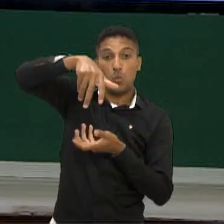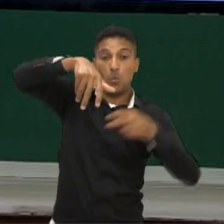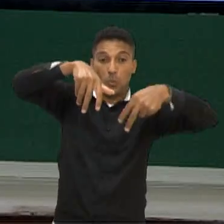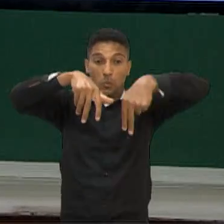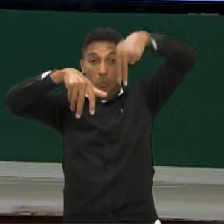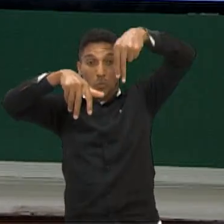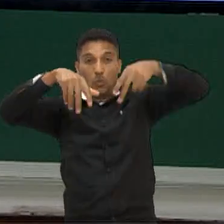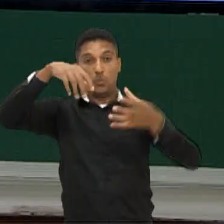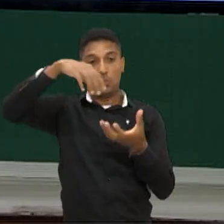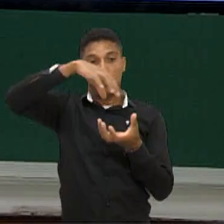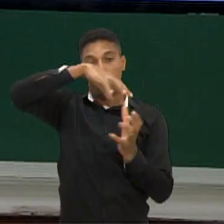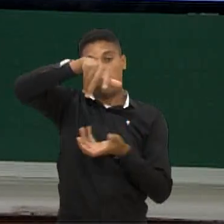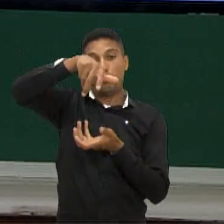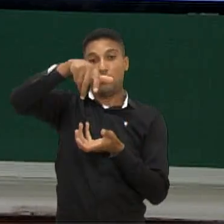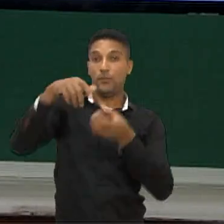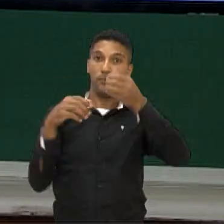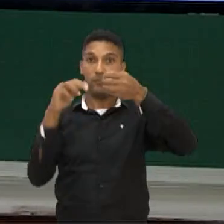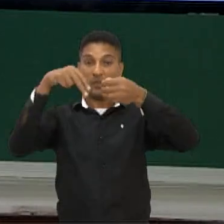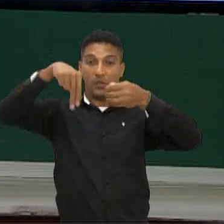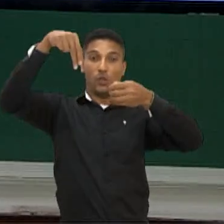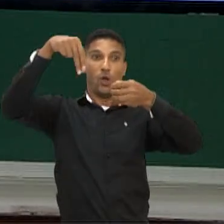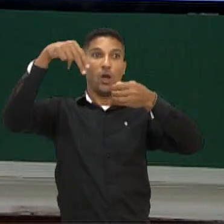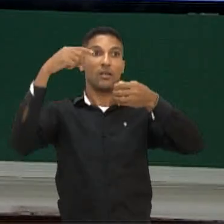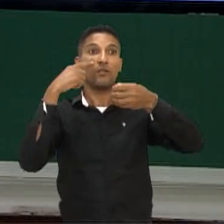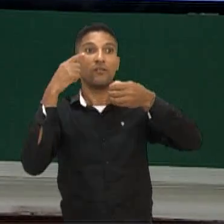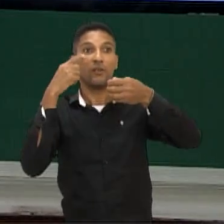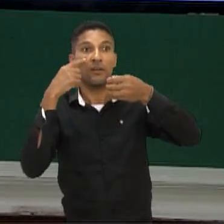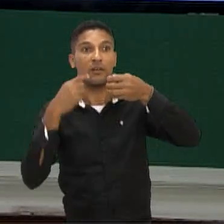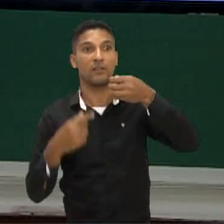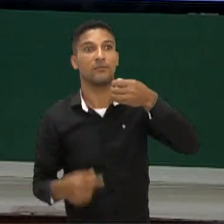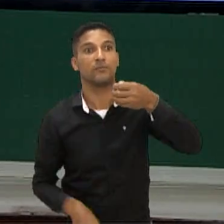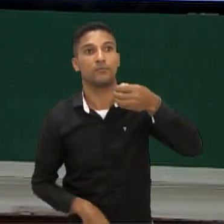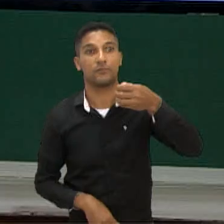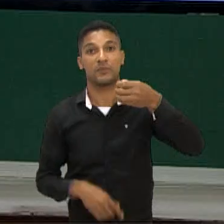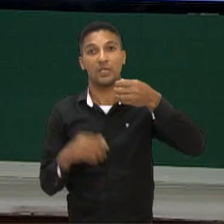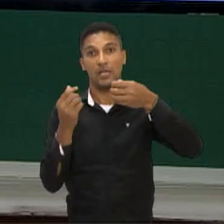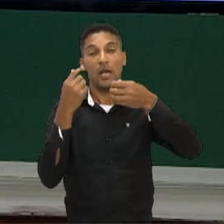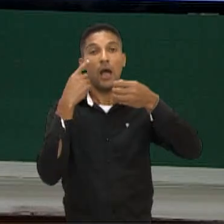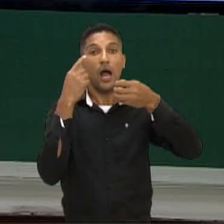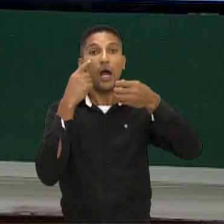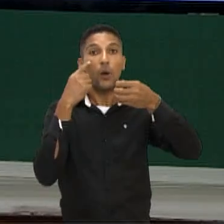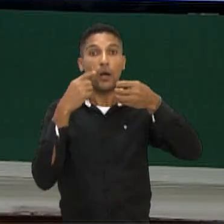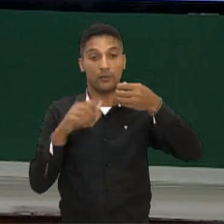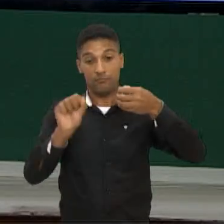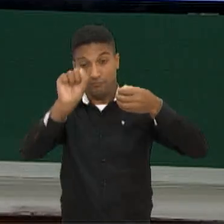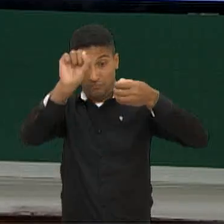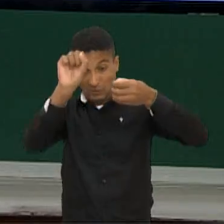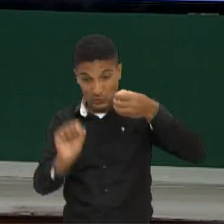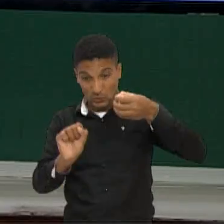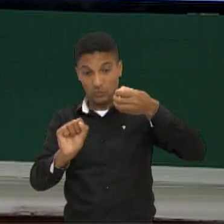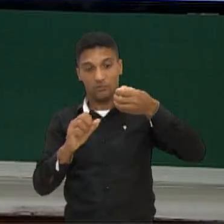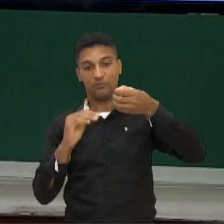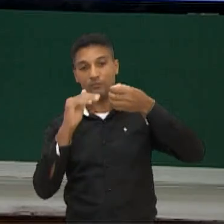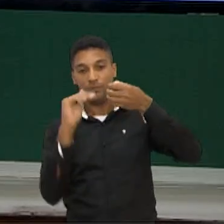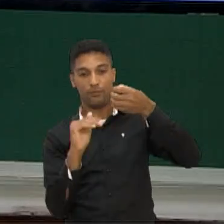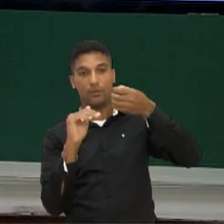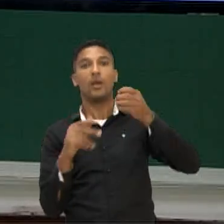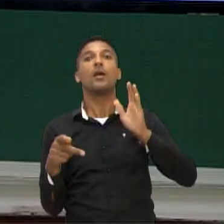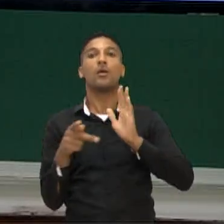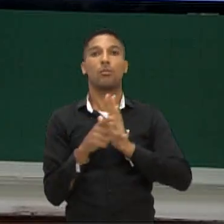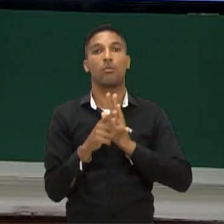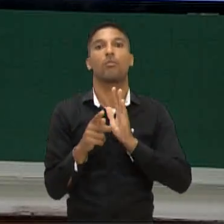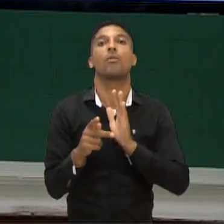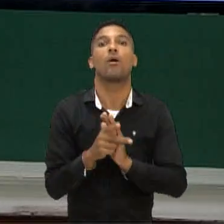Capricórnio, aonde está ali o estado do Paraná, zona temperada sul, tá?